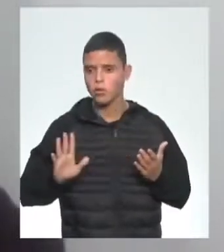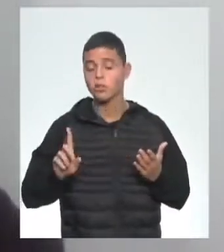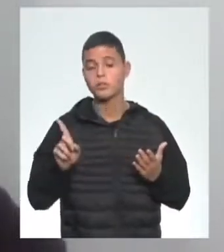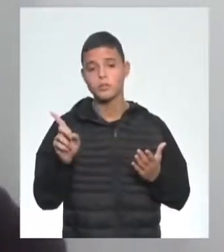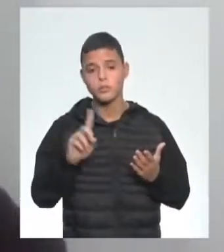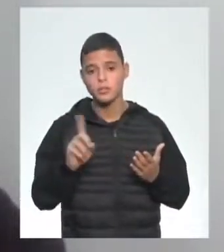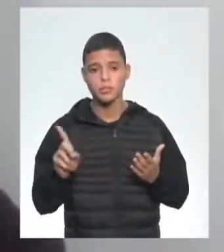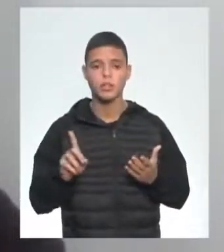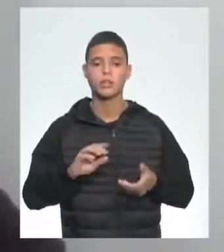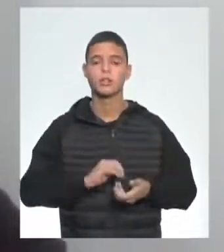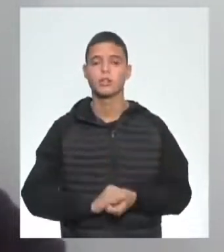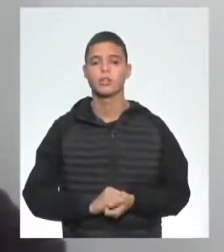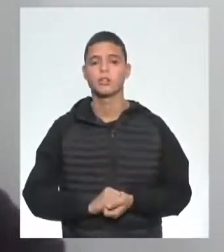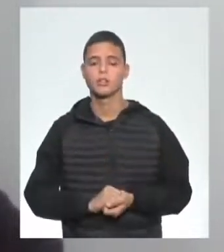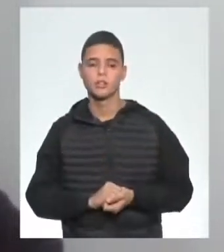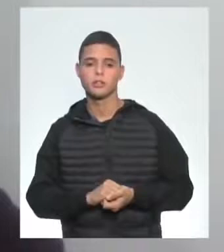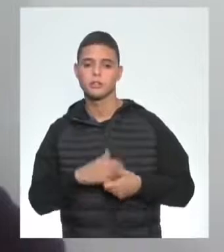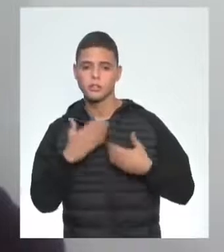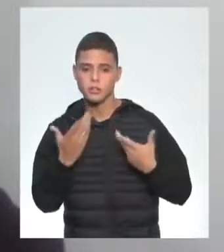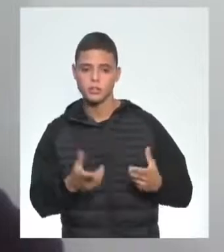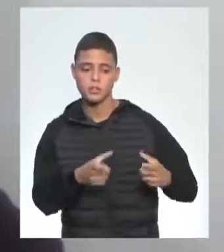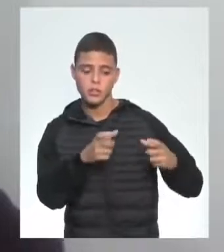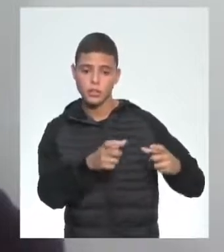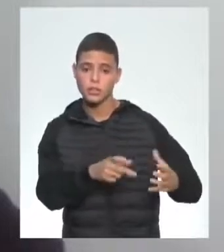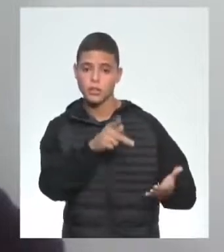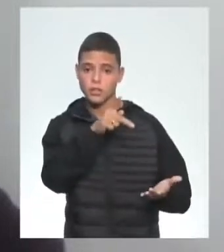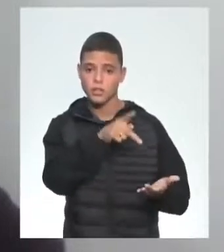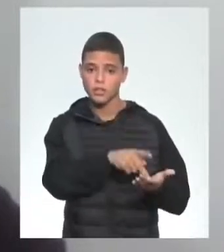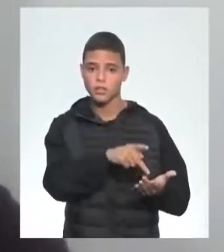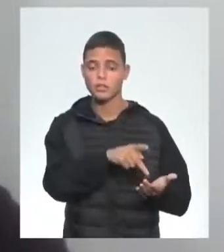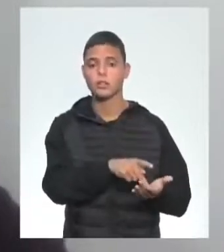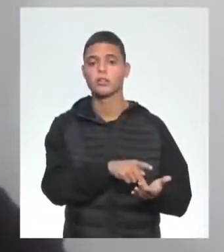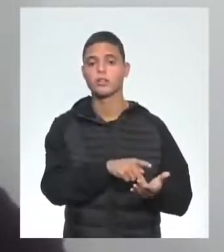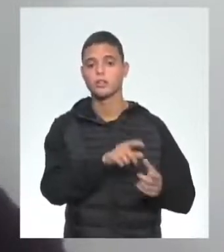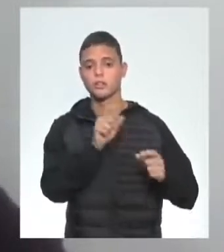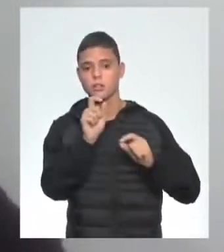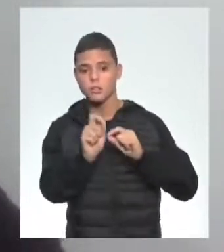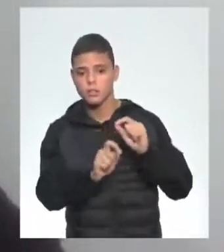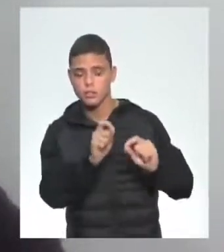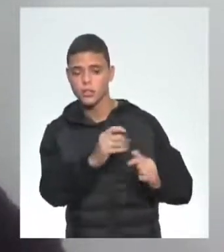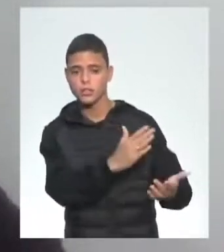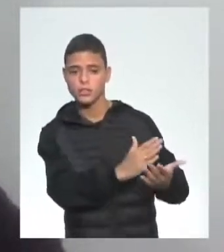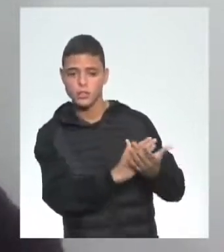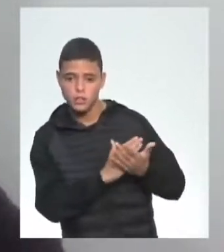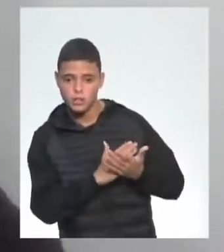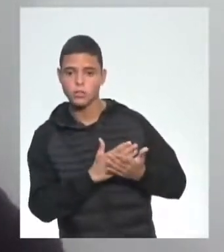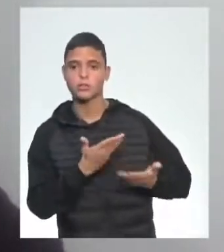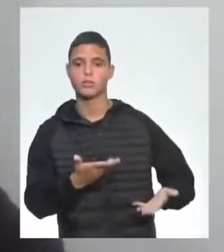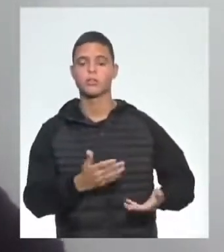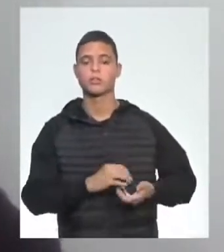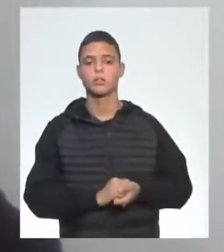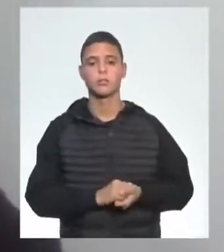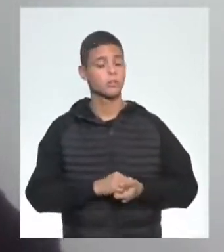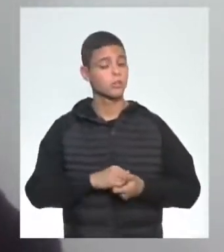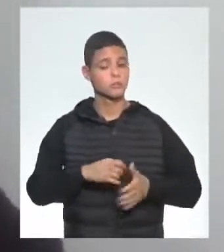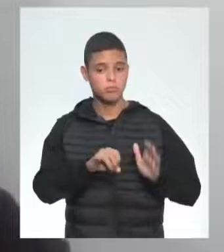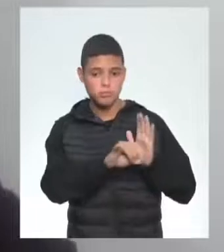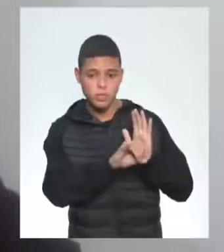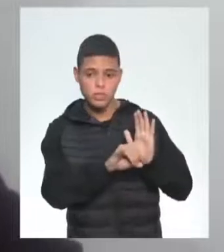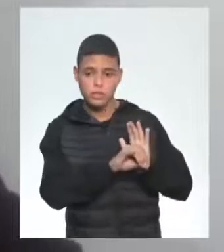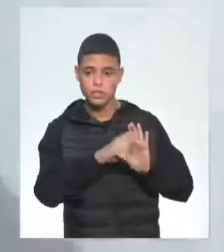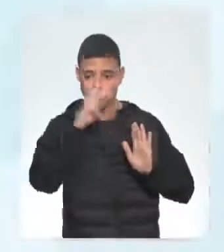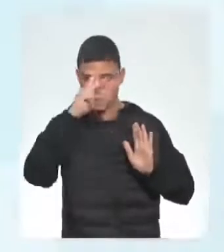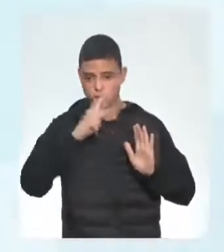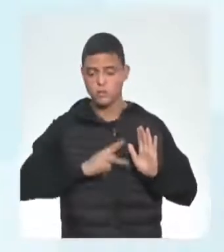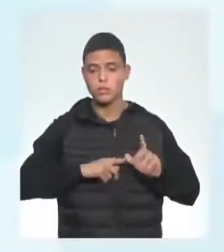Porque, como nós falamos, os espaços, eles nos constituem, eles nos ajudam, colaboram para que nós sejamos o que nós somos, mas